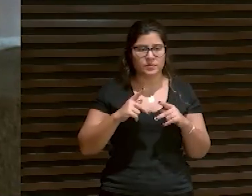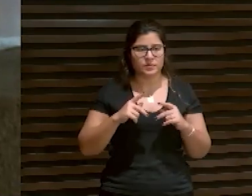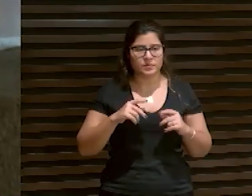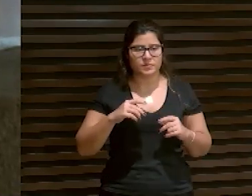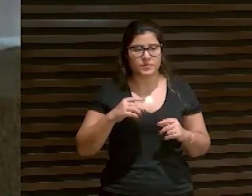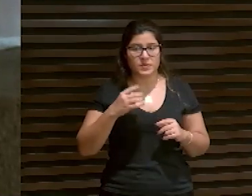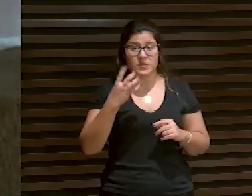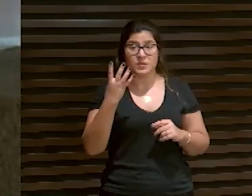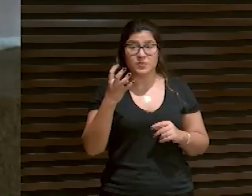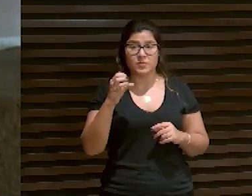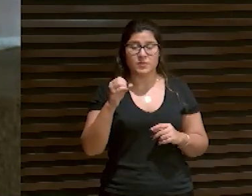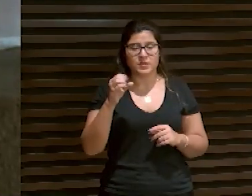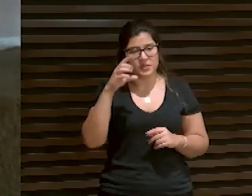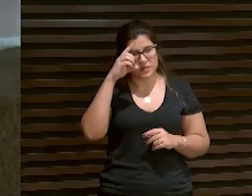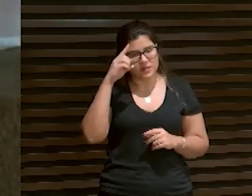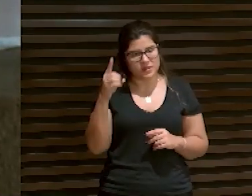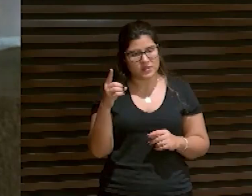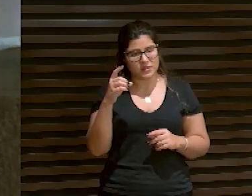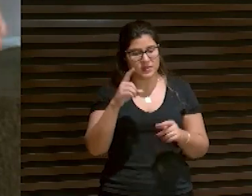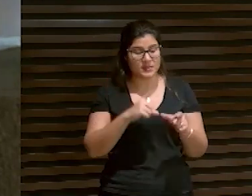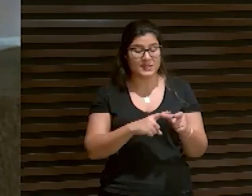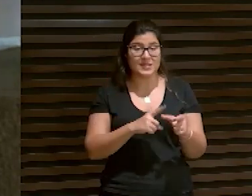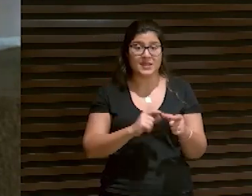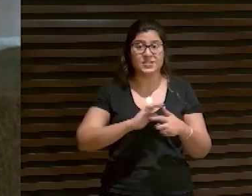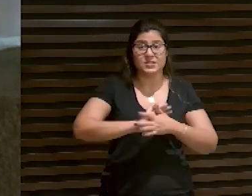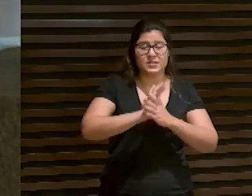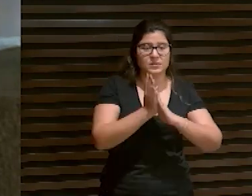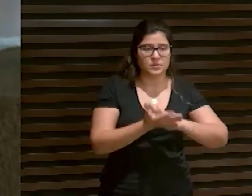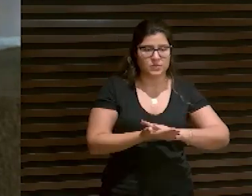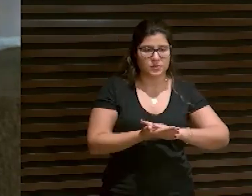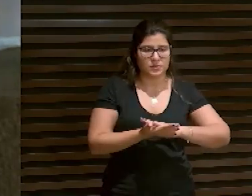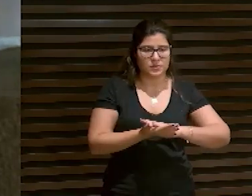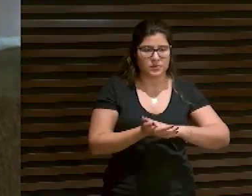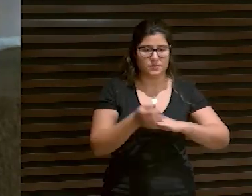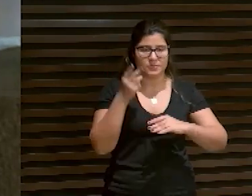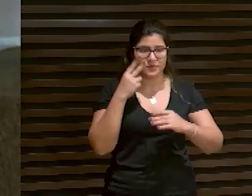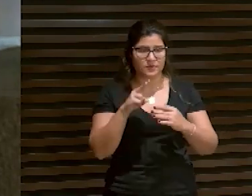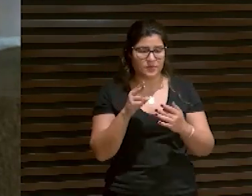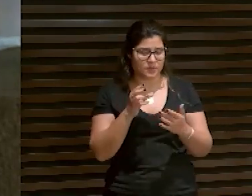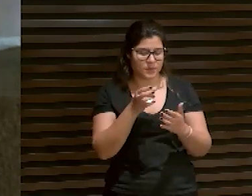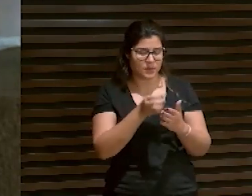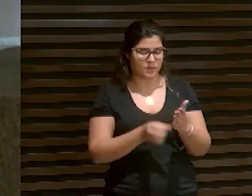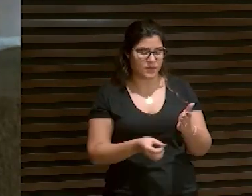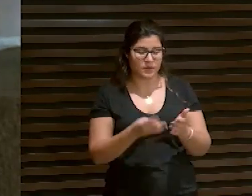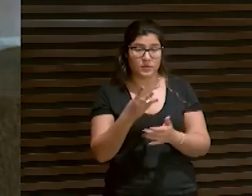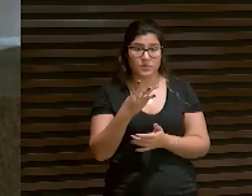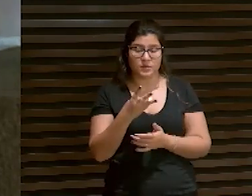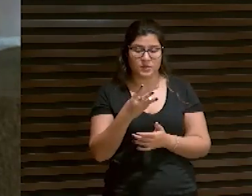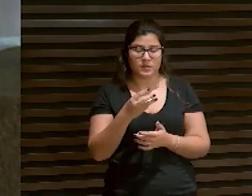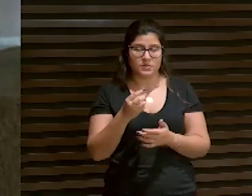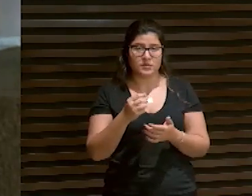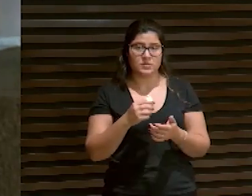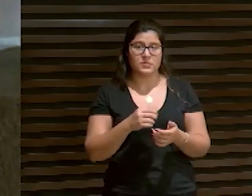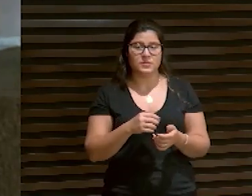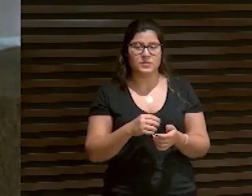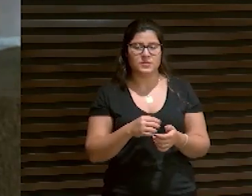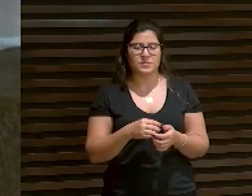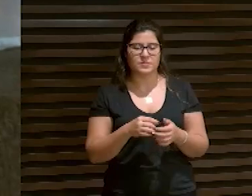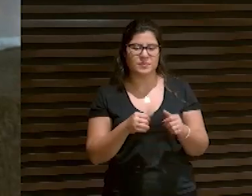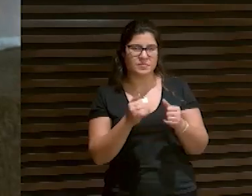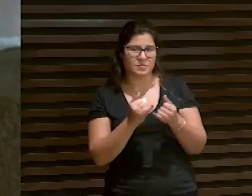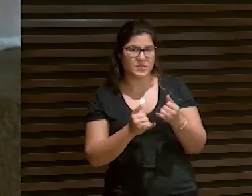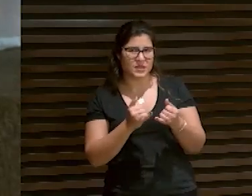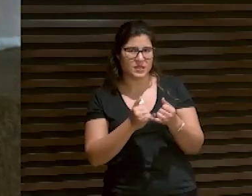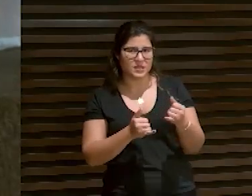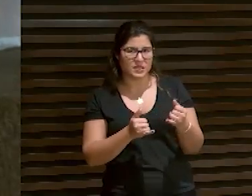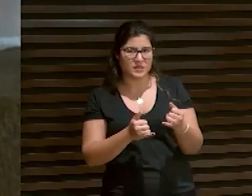aquela cidade ela seria destruída. E quando nós vemos no capítulo 3 a pregação de Jonas, a impressão que dá é que Jonas ele fala assim, pelo